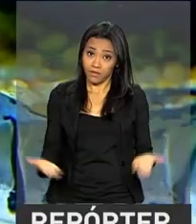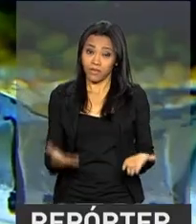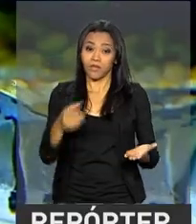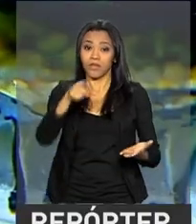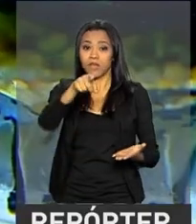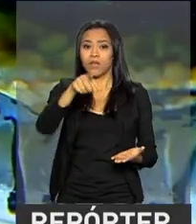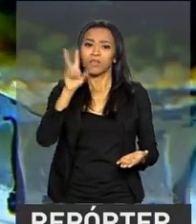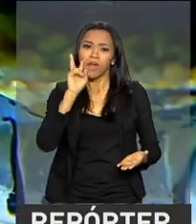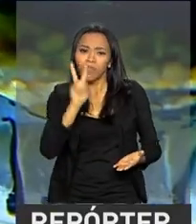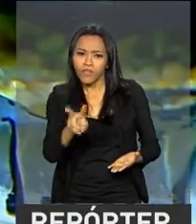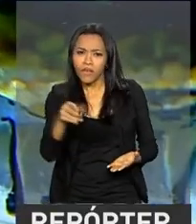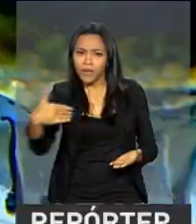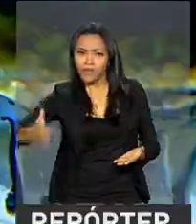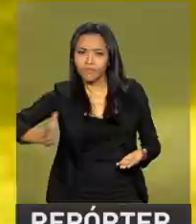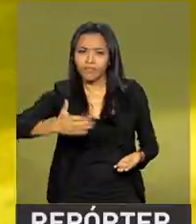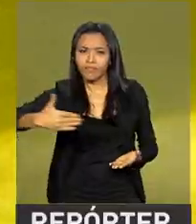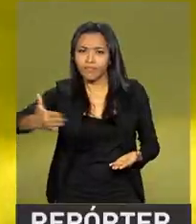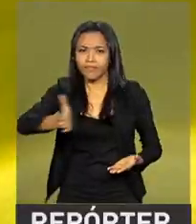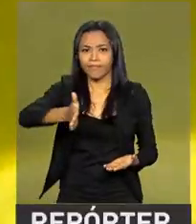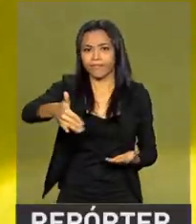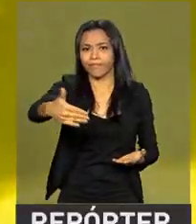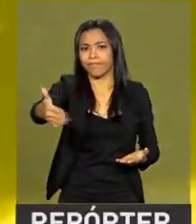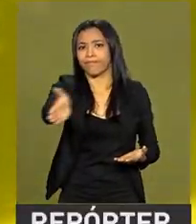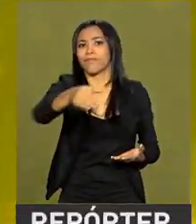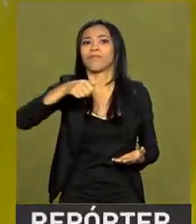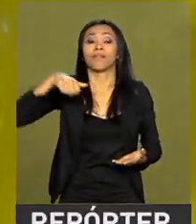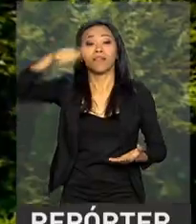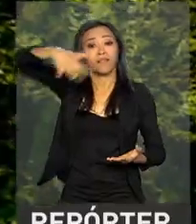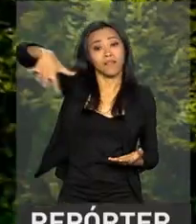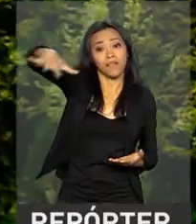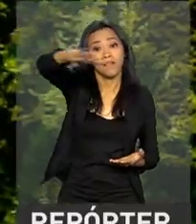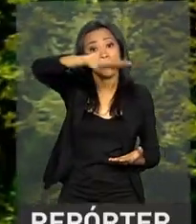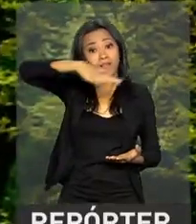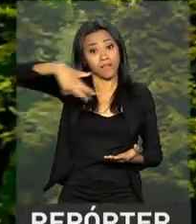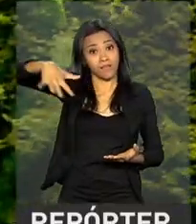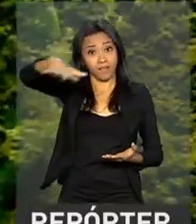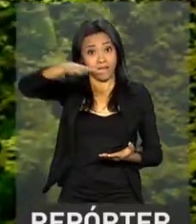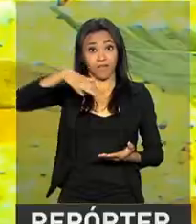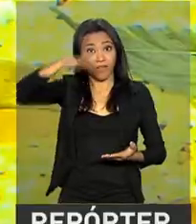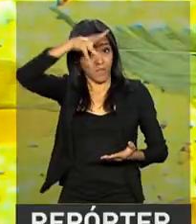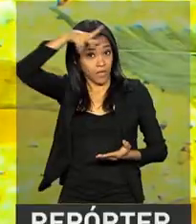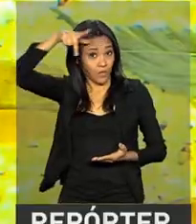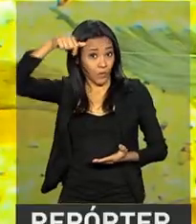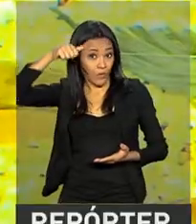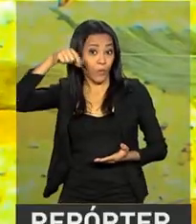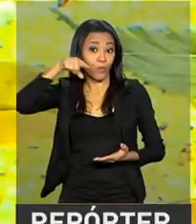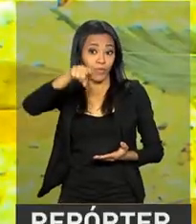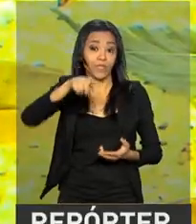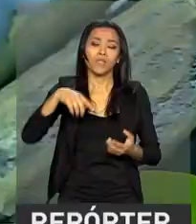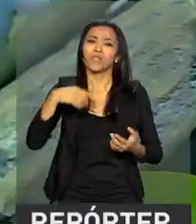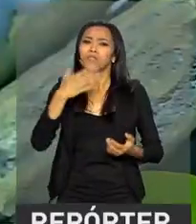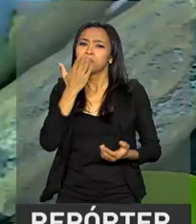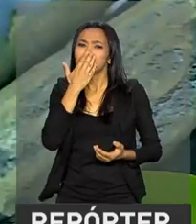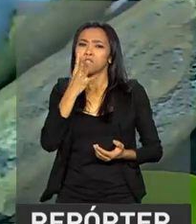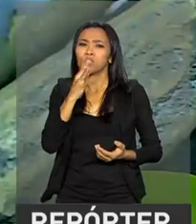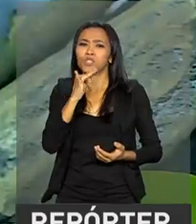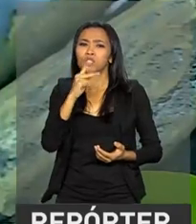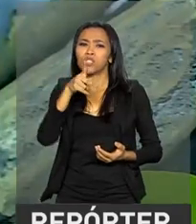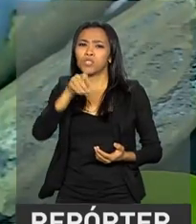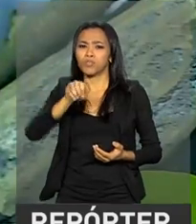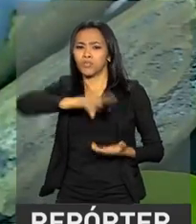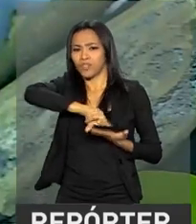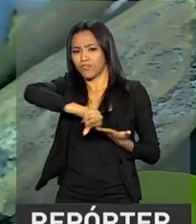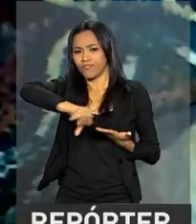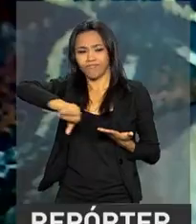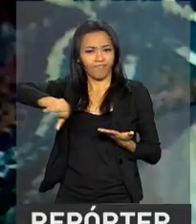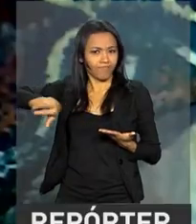ser vistos animais típicos da Amazônia, como por exemplo os peixes tambaqui e pirarucu, além de serpentes